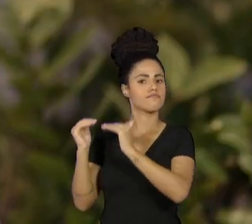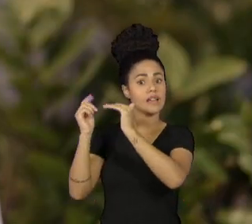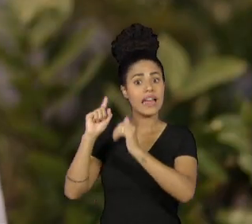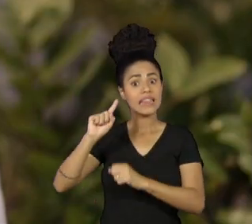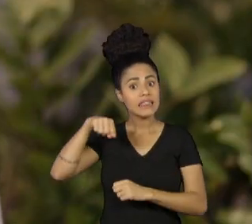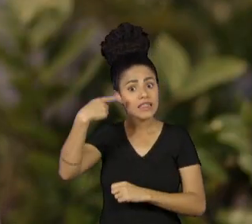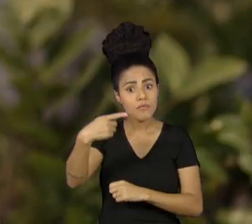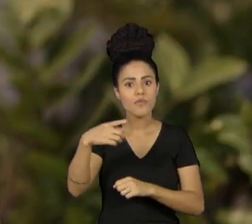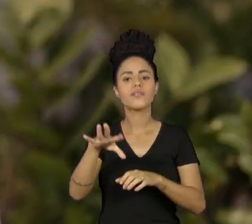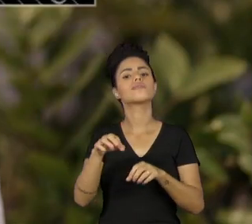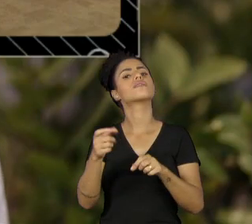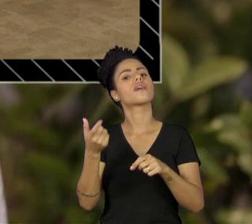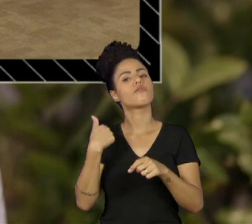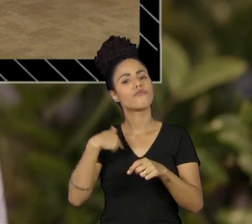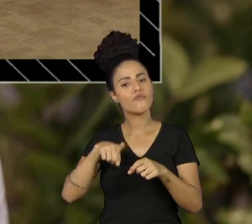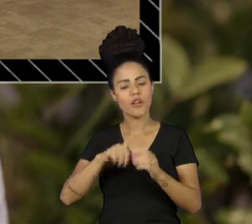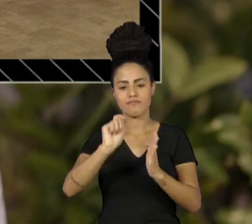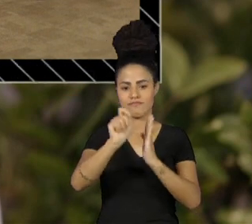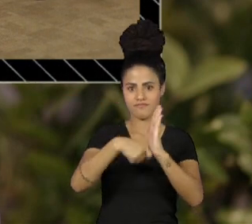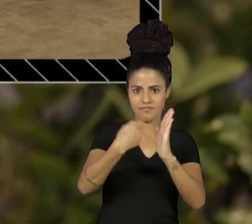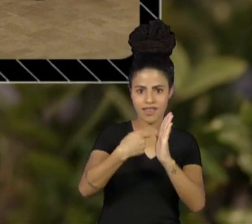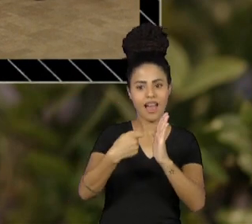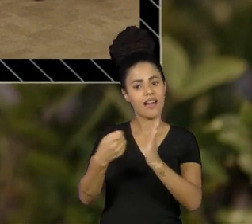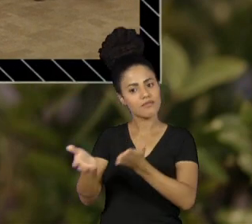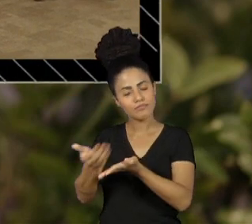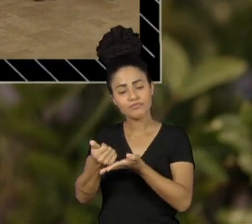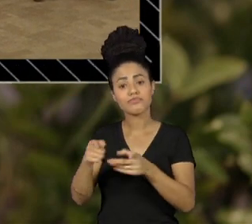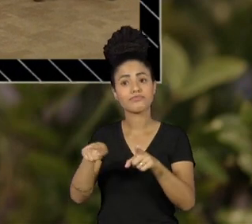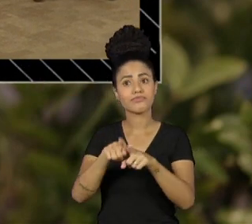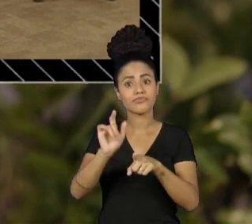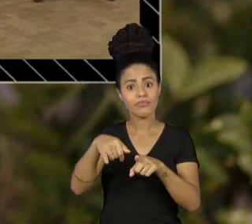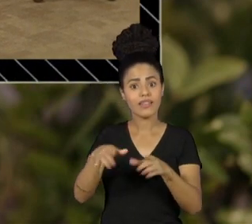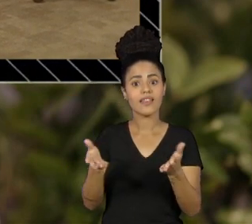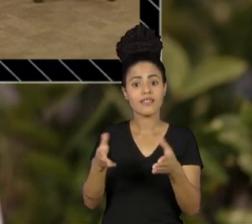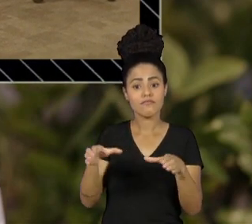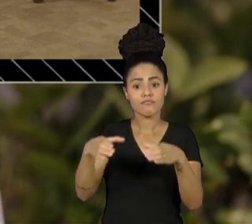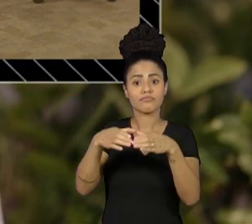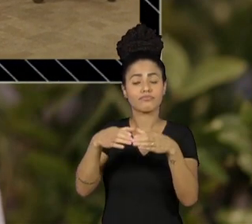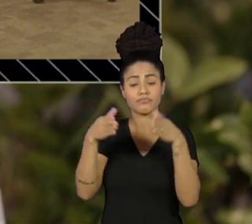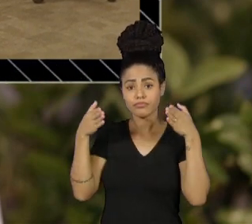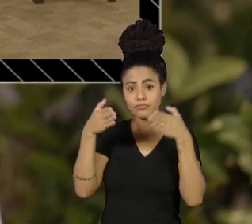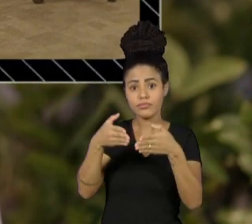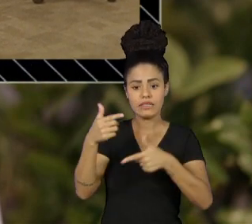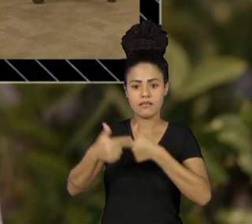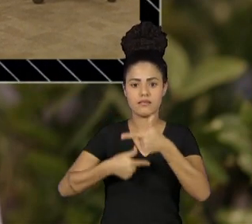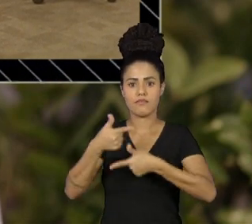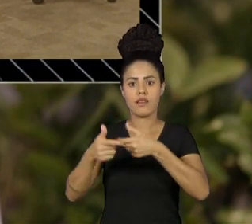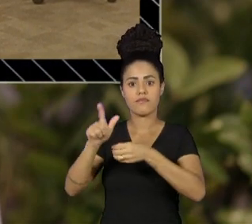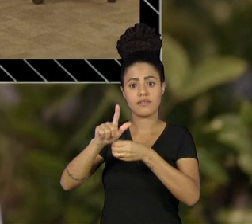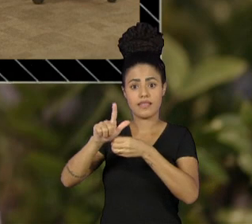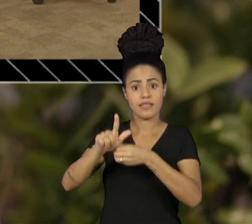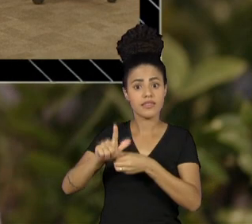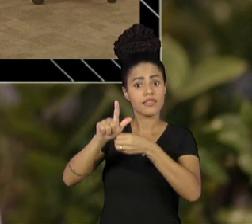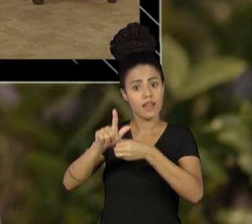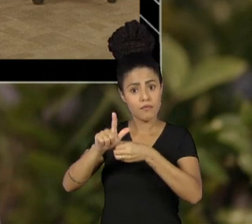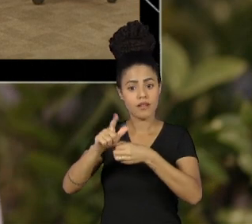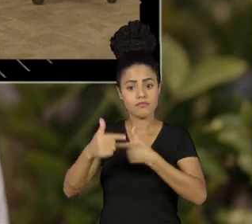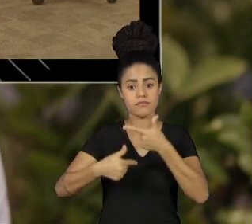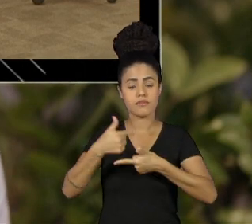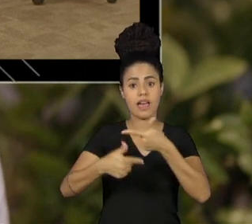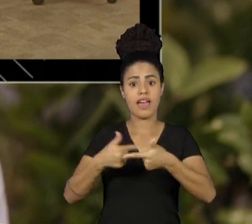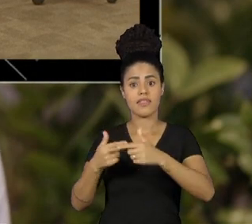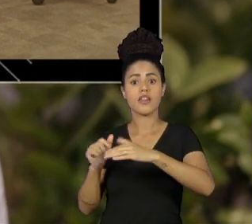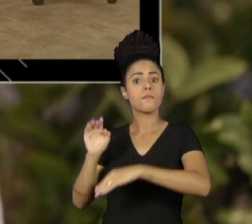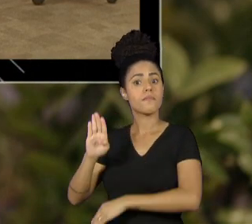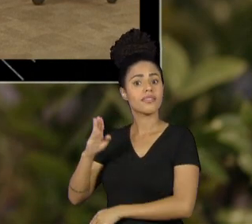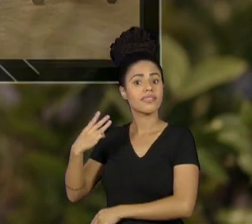na superintendência de dados e analytics, né? Eu especificamente trabalho na gerência de Customer Success. A minha